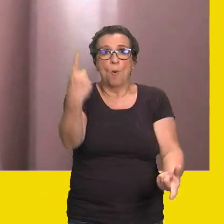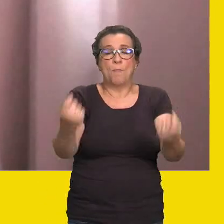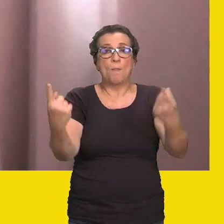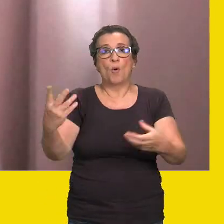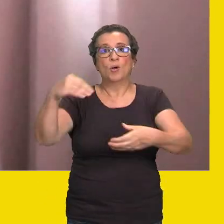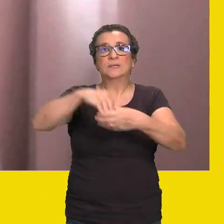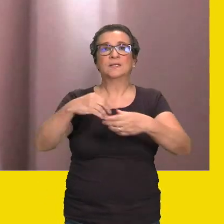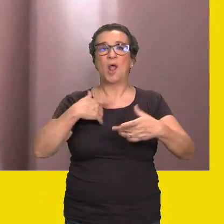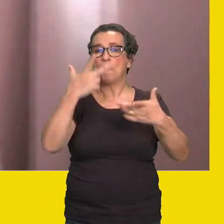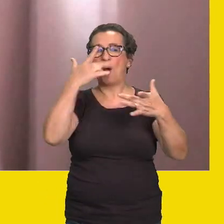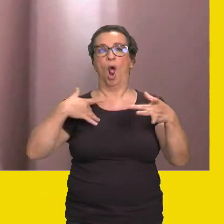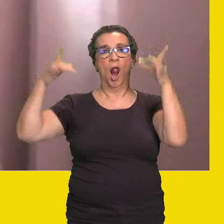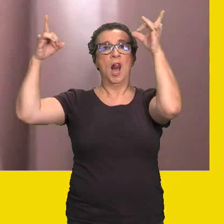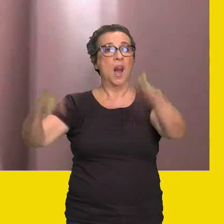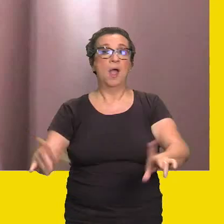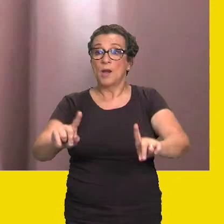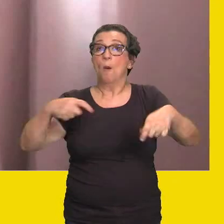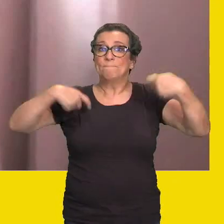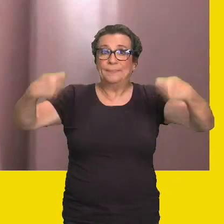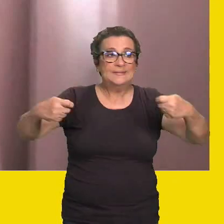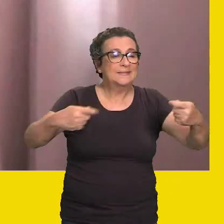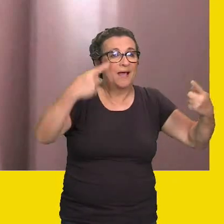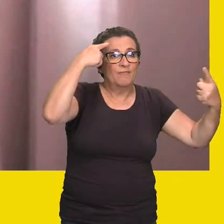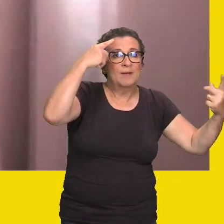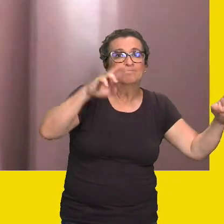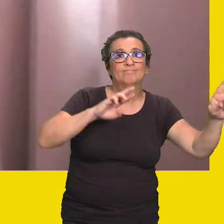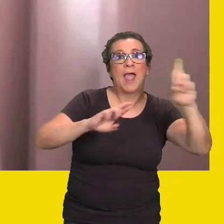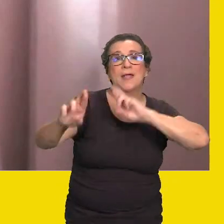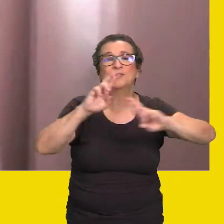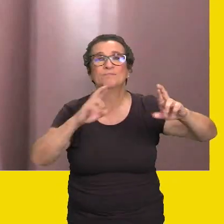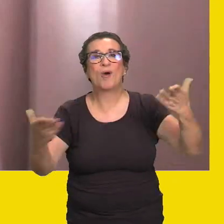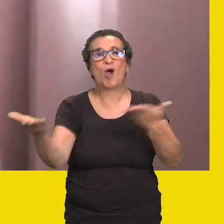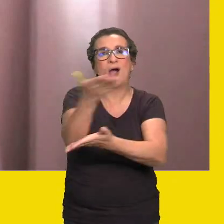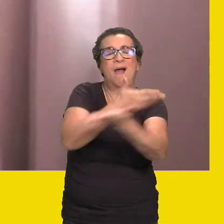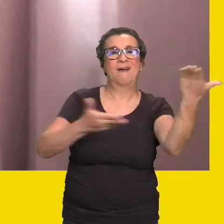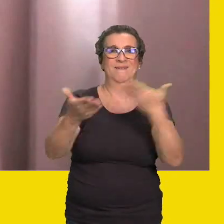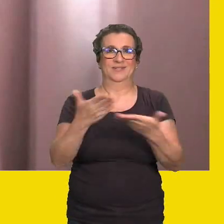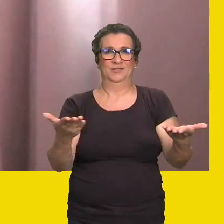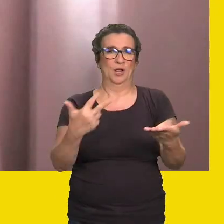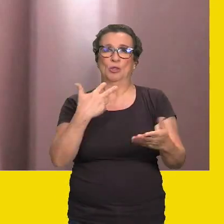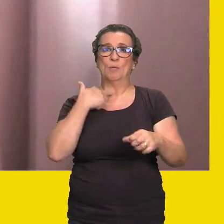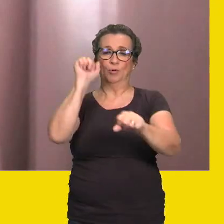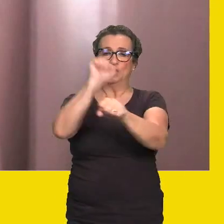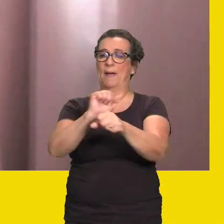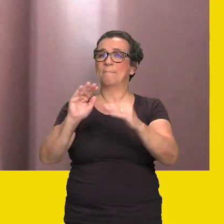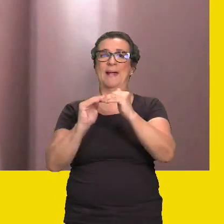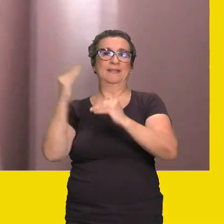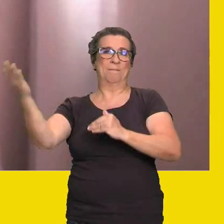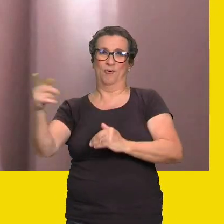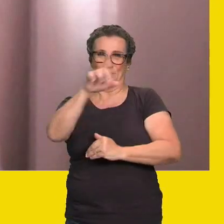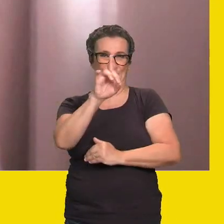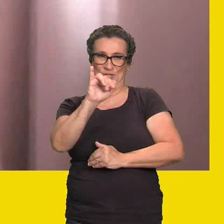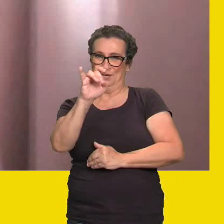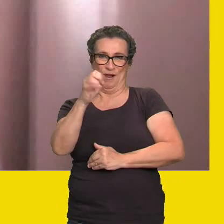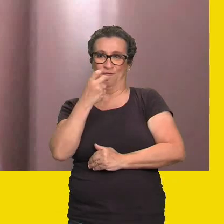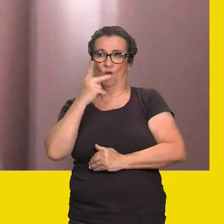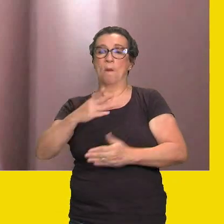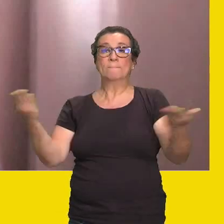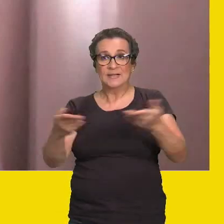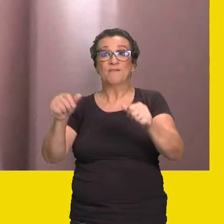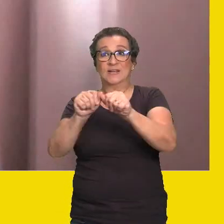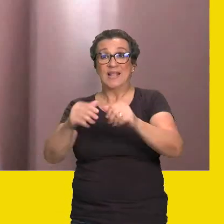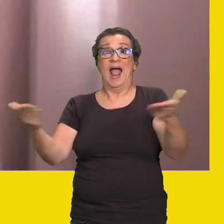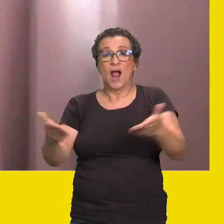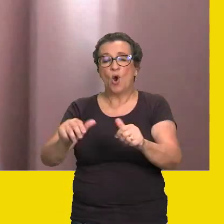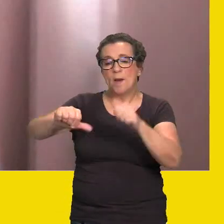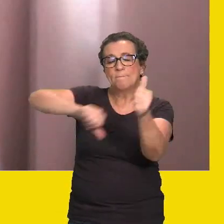aula. E assim, foi uma outra conversa também, não teria como deixar para depois, como o Diego falou, né? Então a gente foi